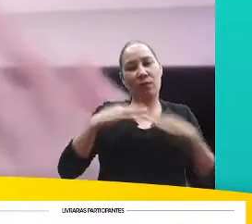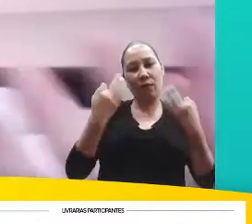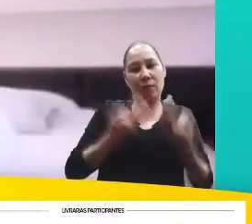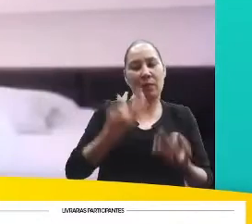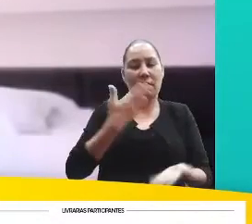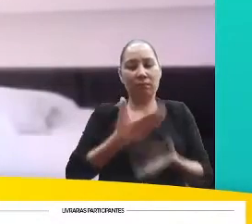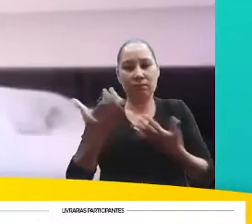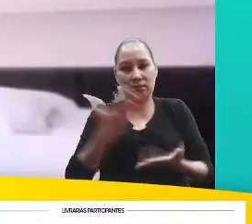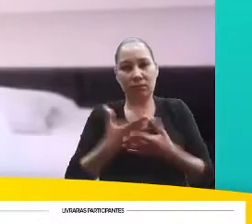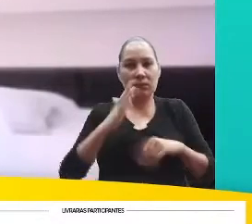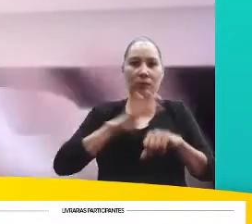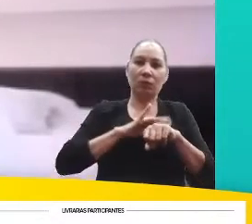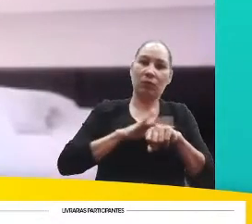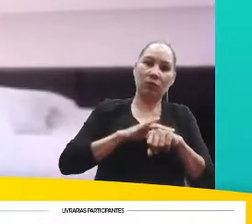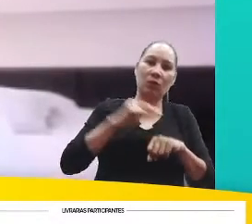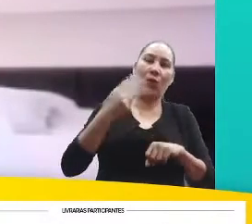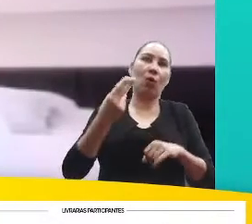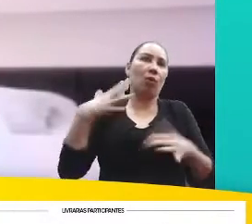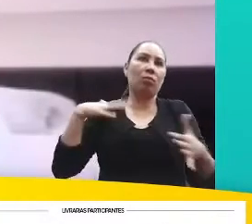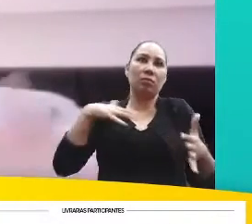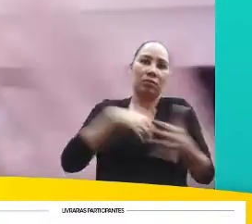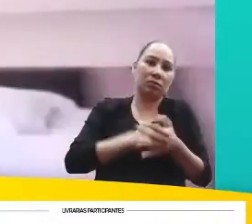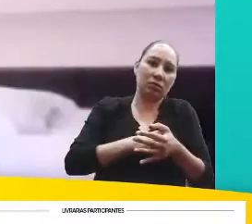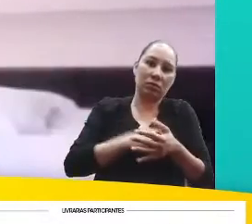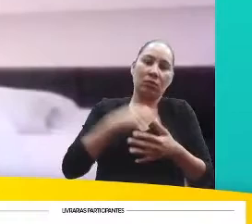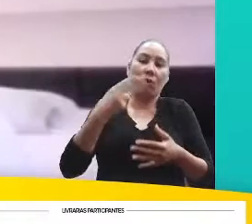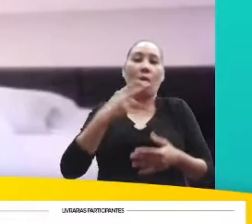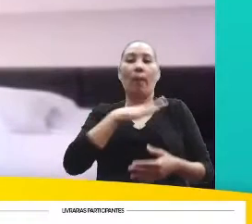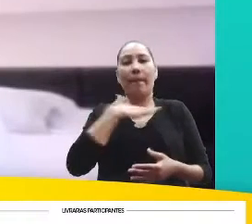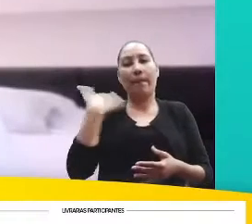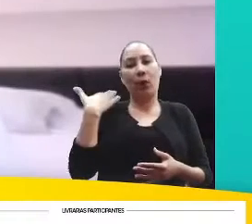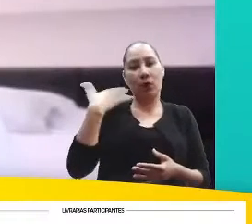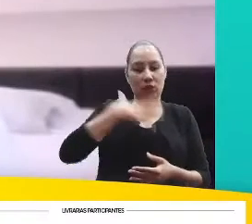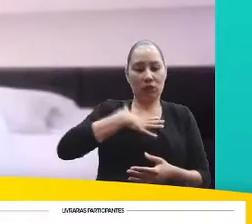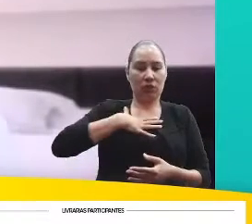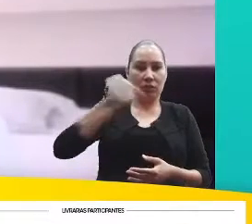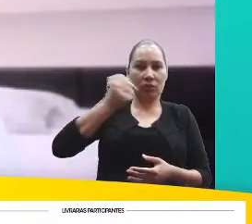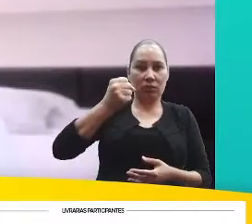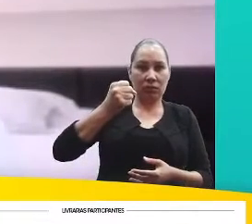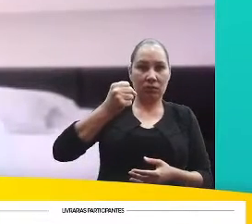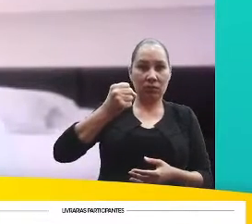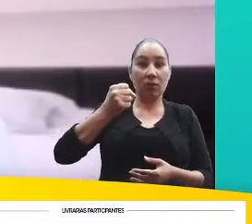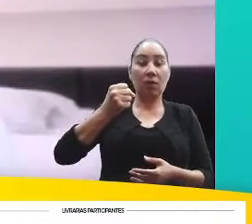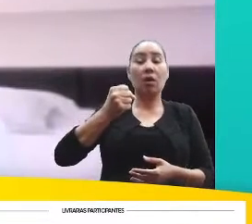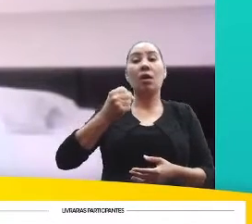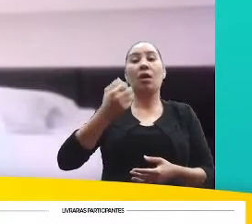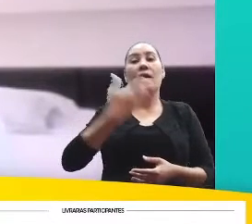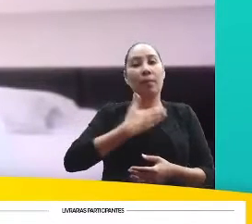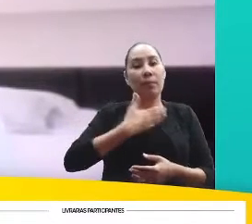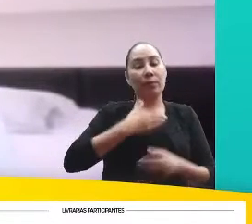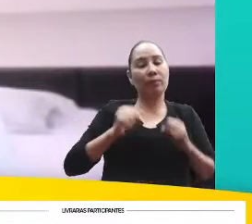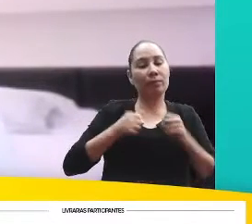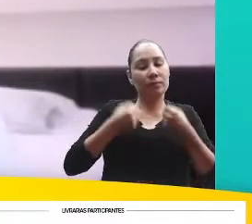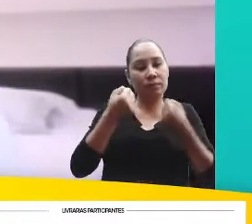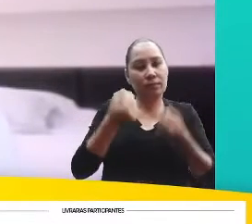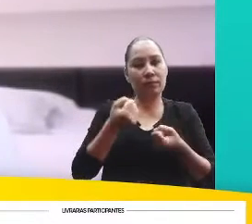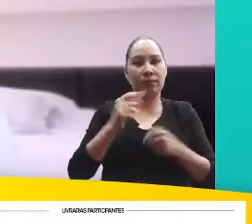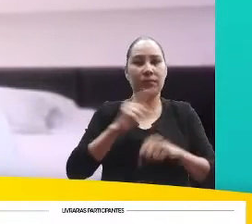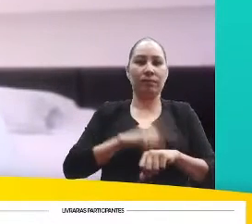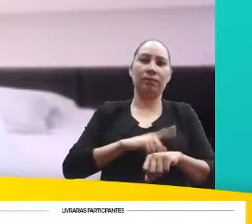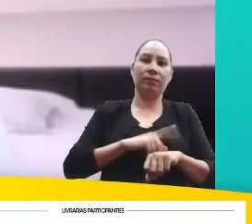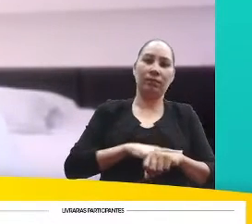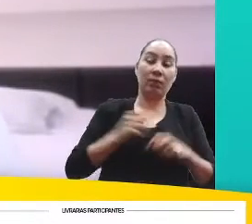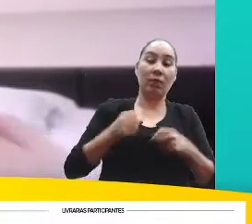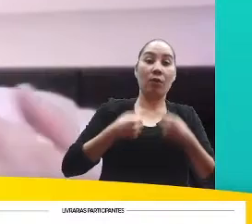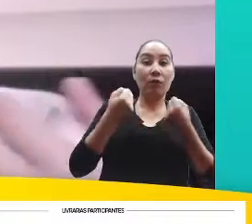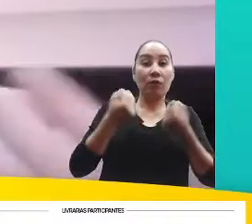doença, ou acidente, ou morte por suicídio, amigos, força nessa hora.